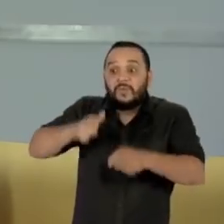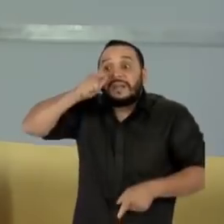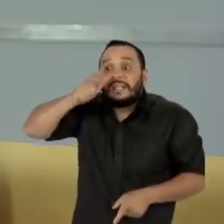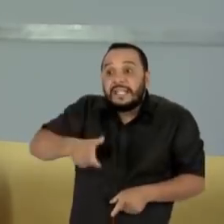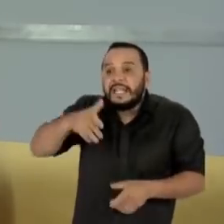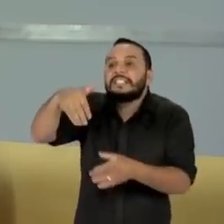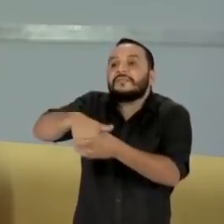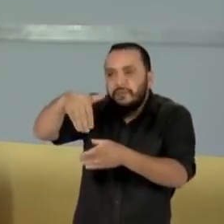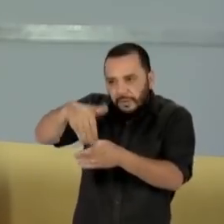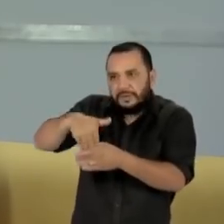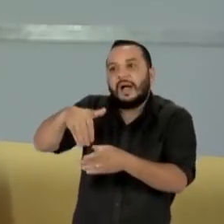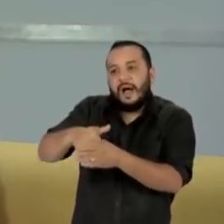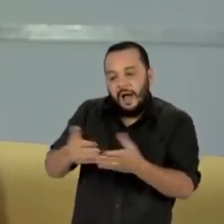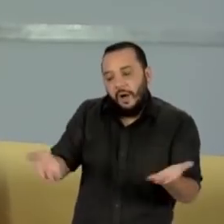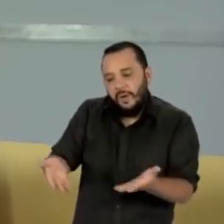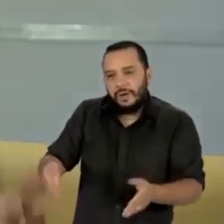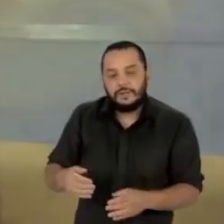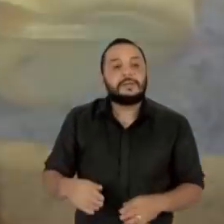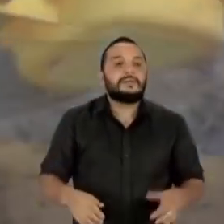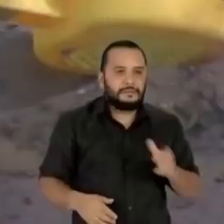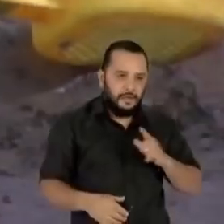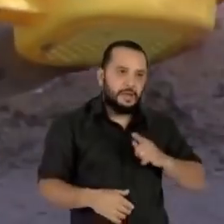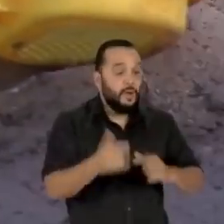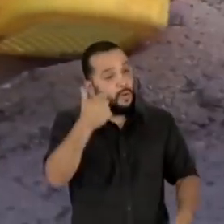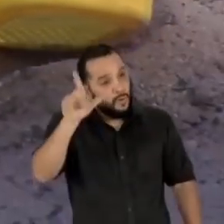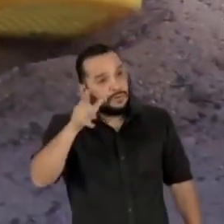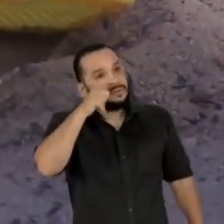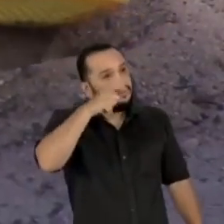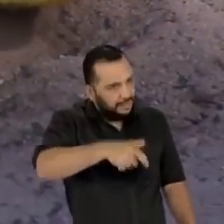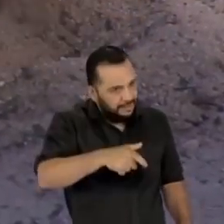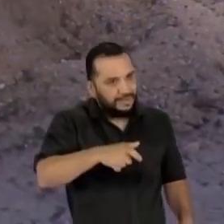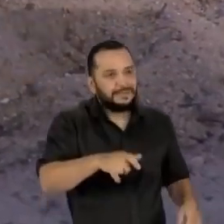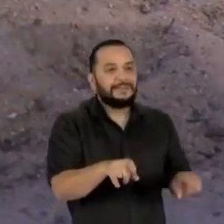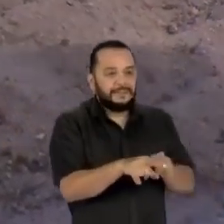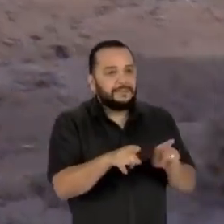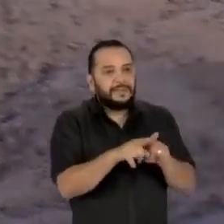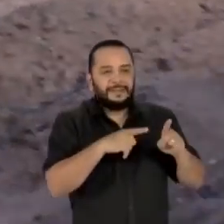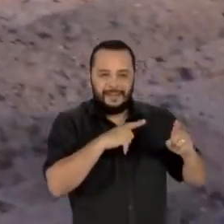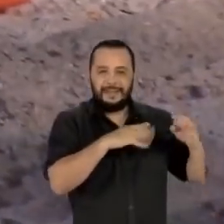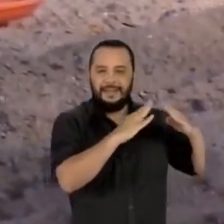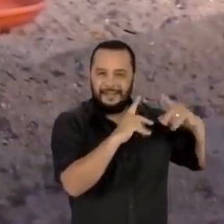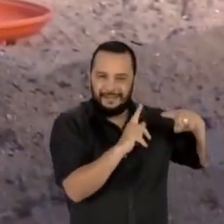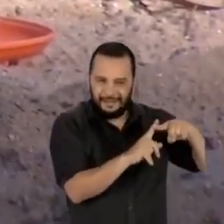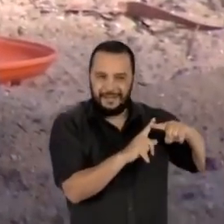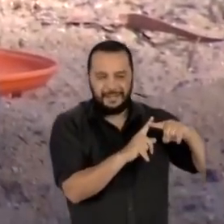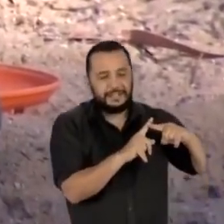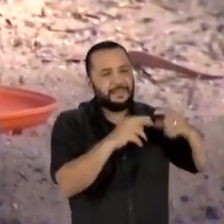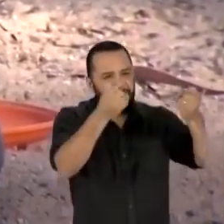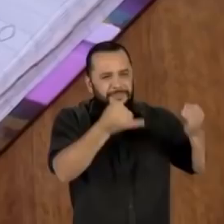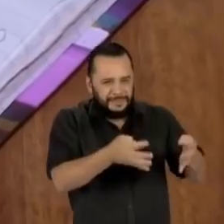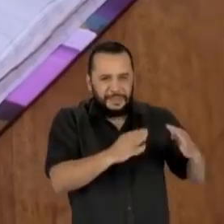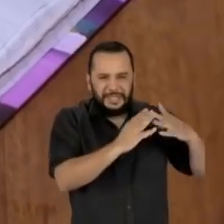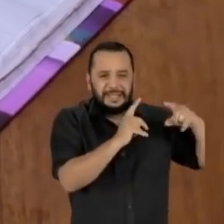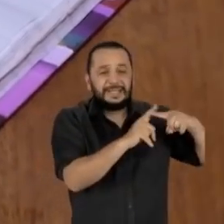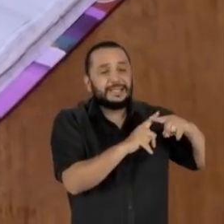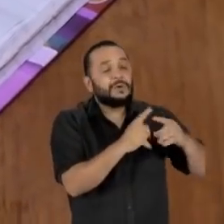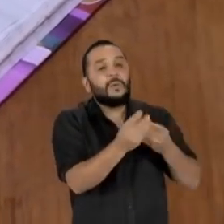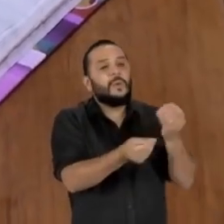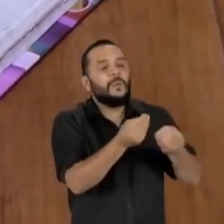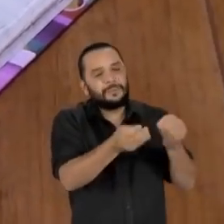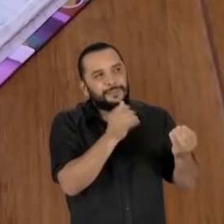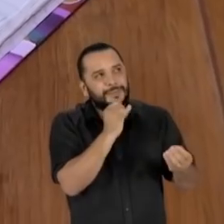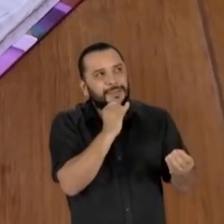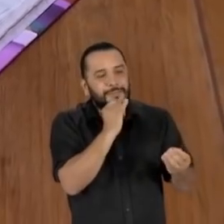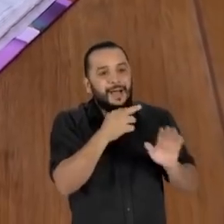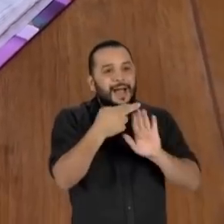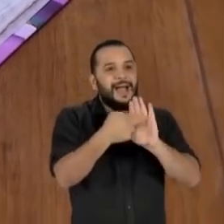também que outros interesses estão atreladas a essa escolha tem a questão da igreja que foi cultuada na reportagem qual é o limite que